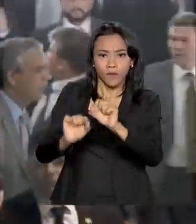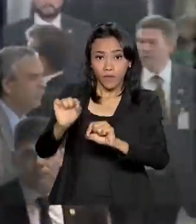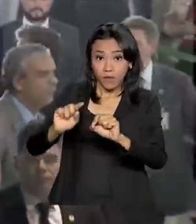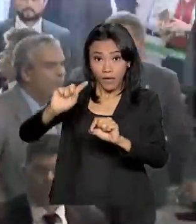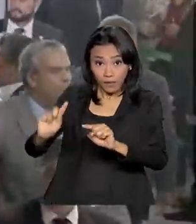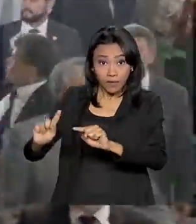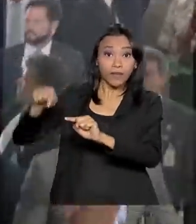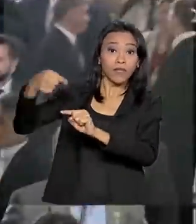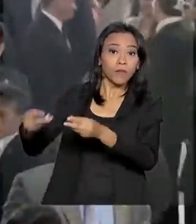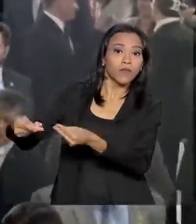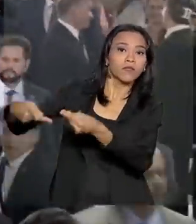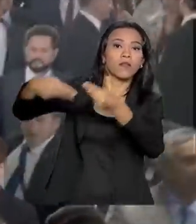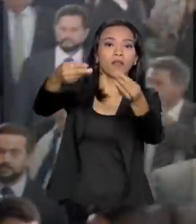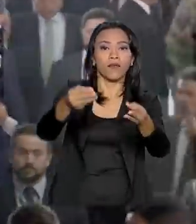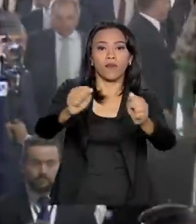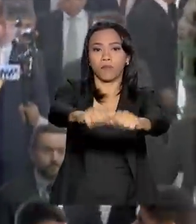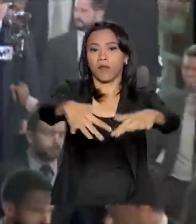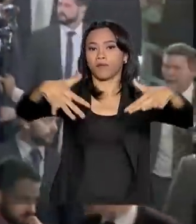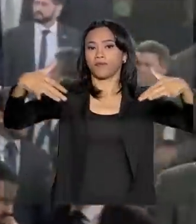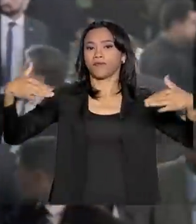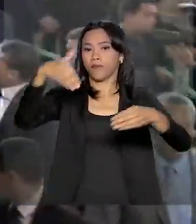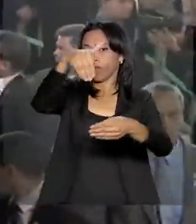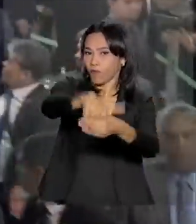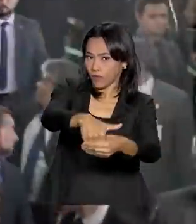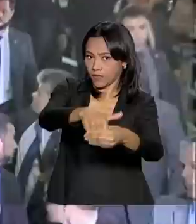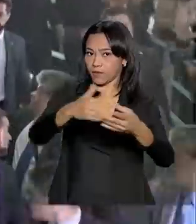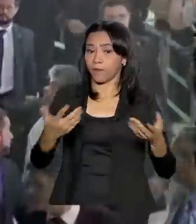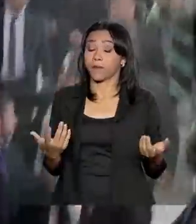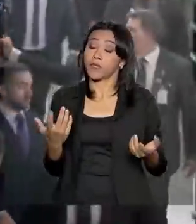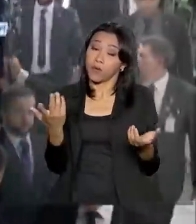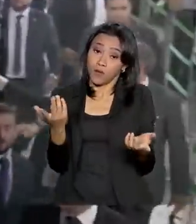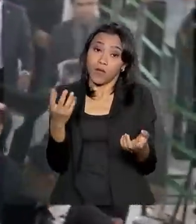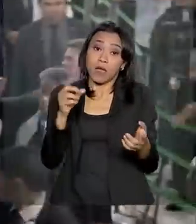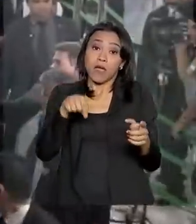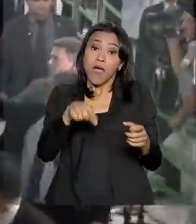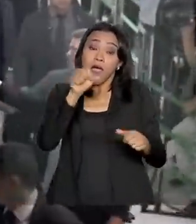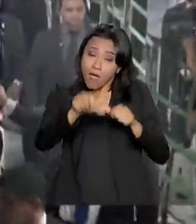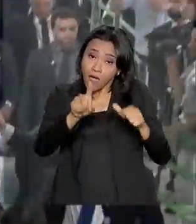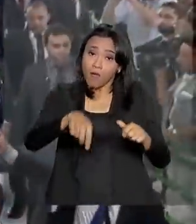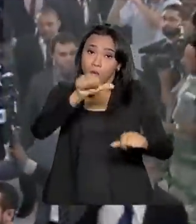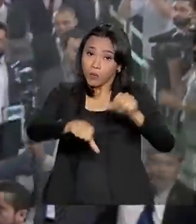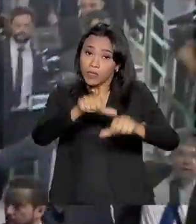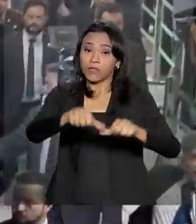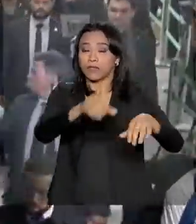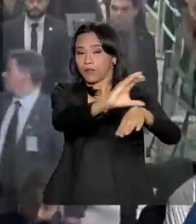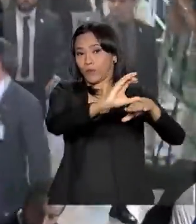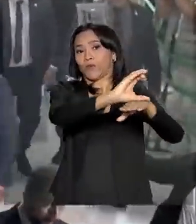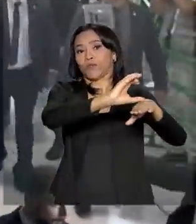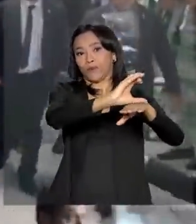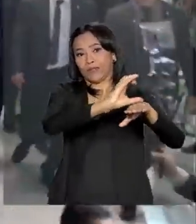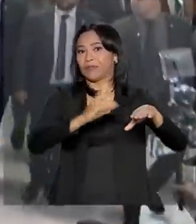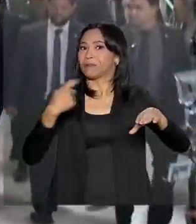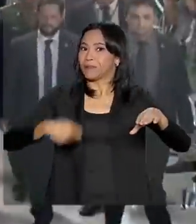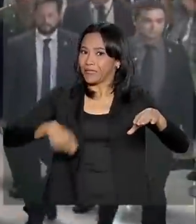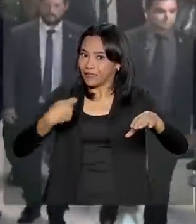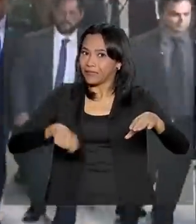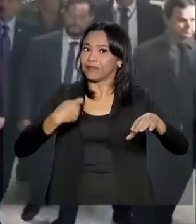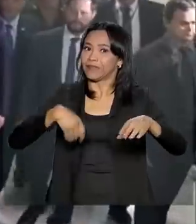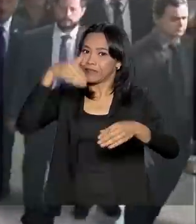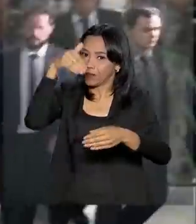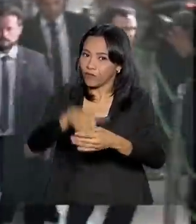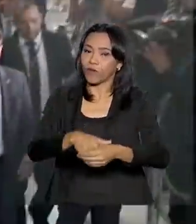seguir para a votação em plenário. E por se tratar de uma mudança na Constituição, é necessário que haja votos